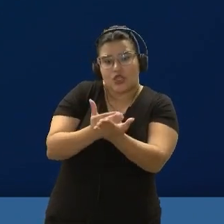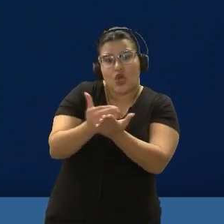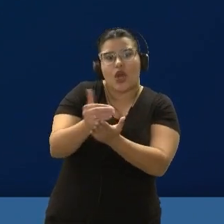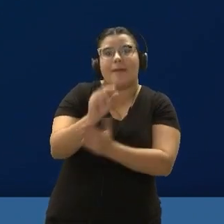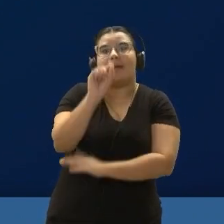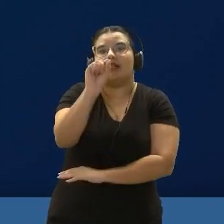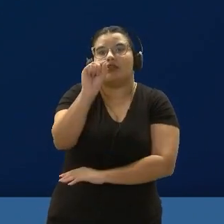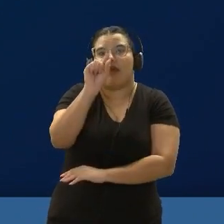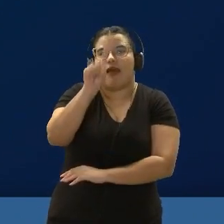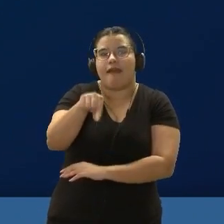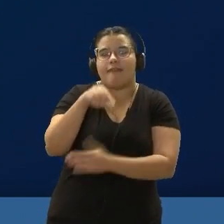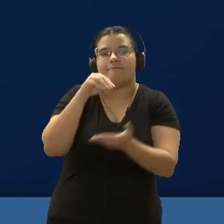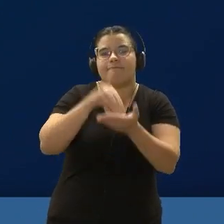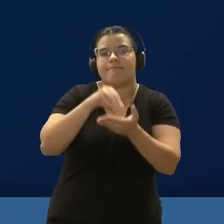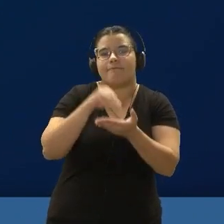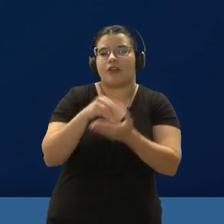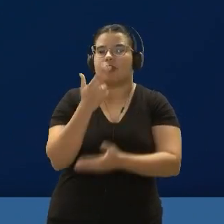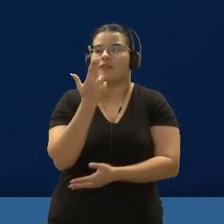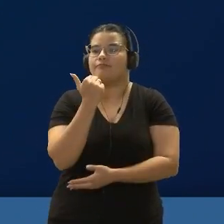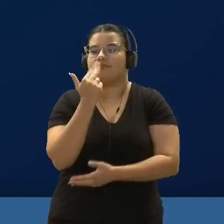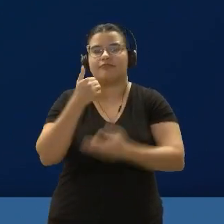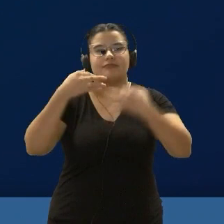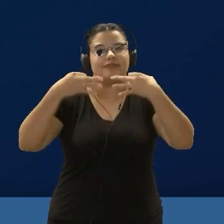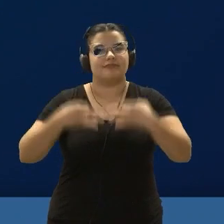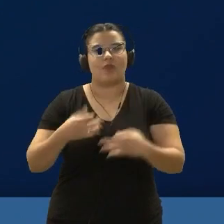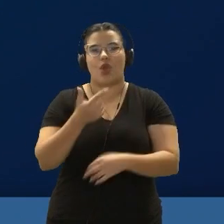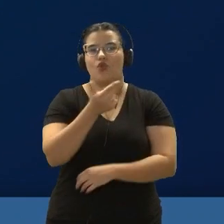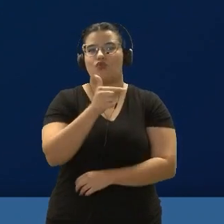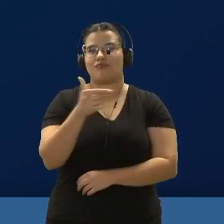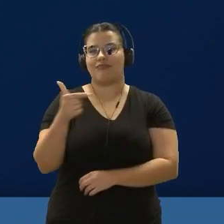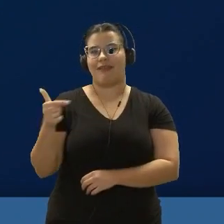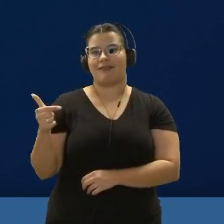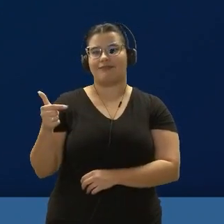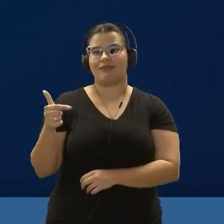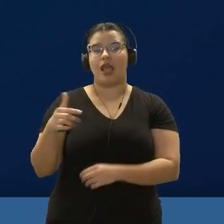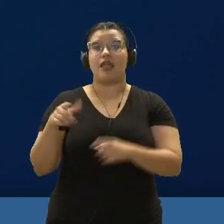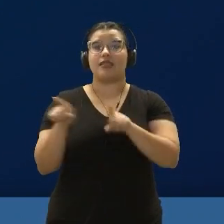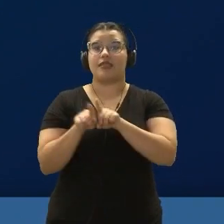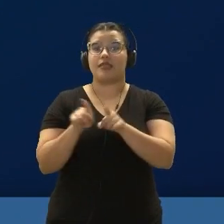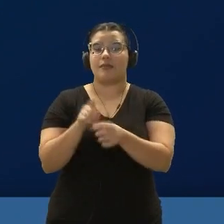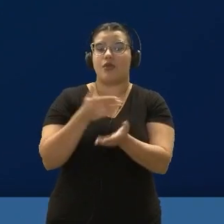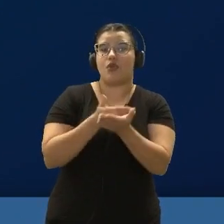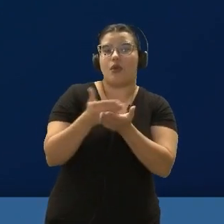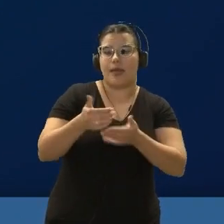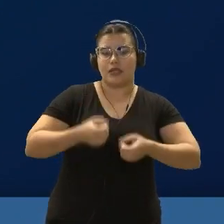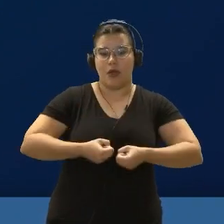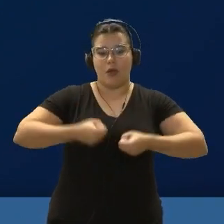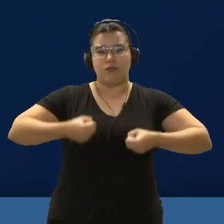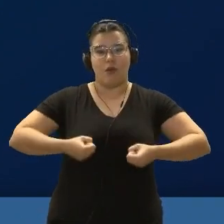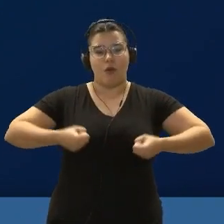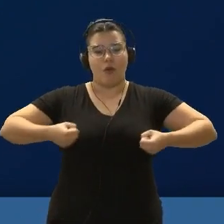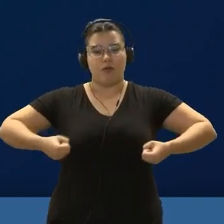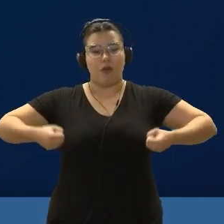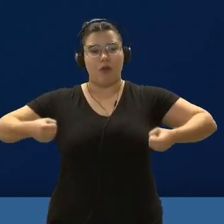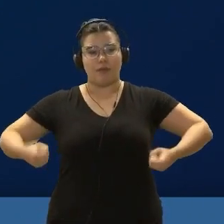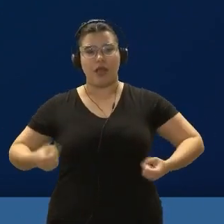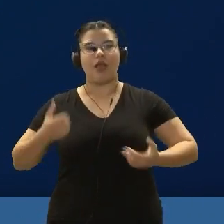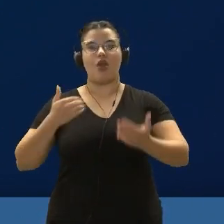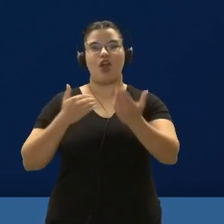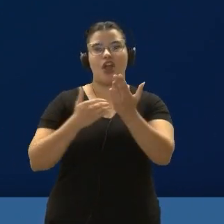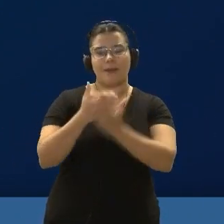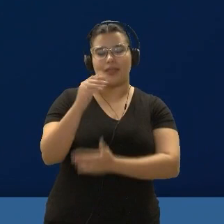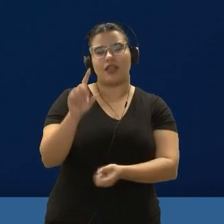nutrição, começa pela obesidade. E se o diabetes começa ali, por que também a gente não pode